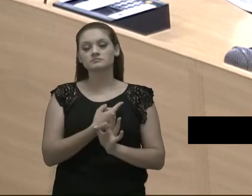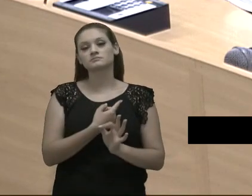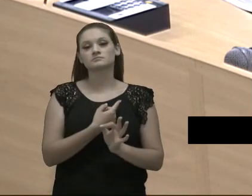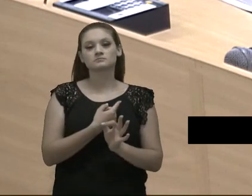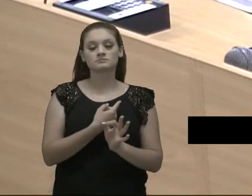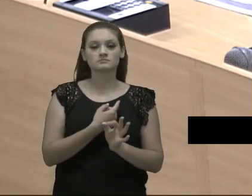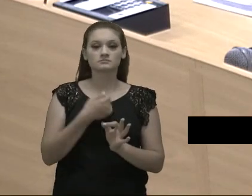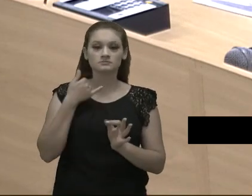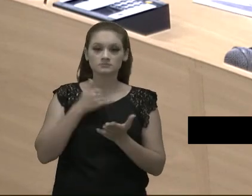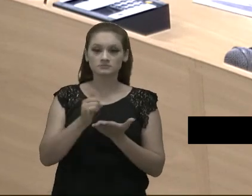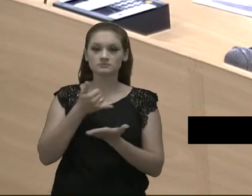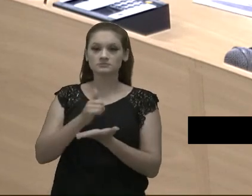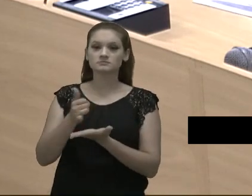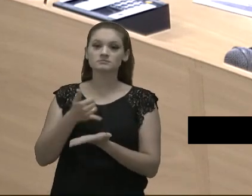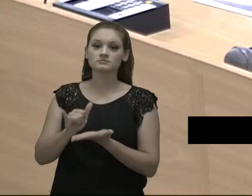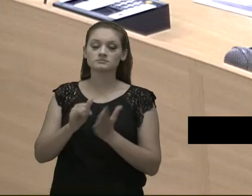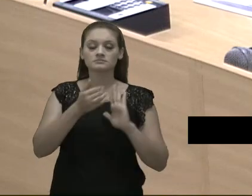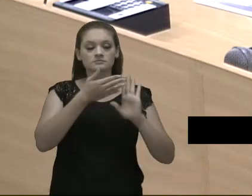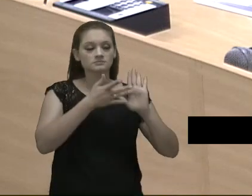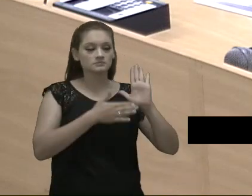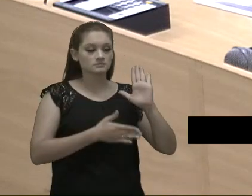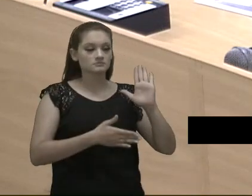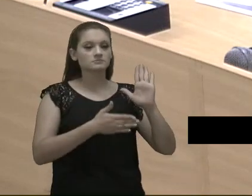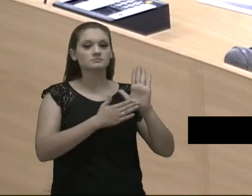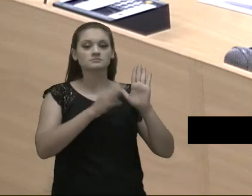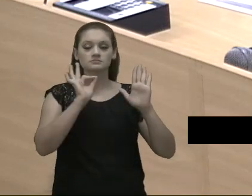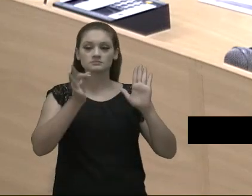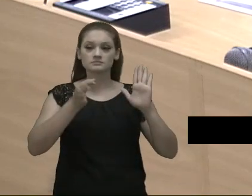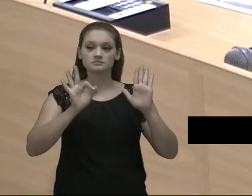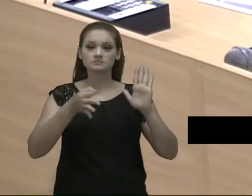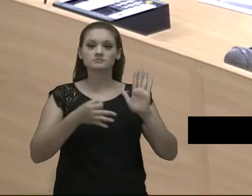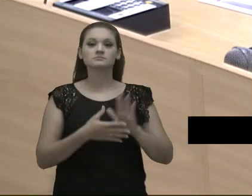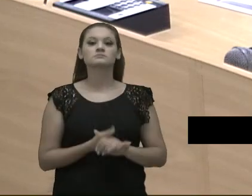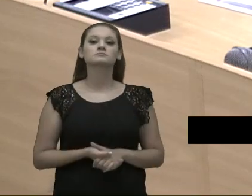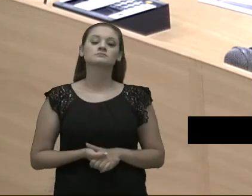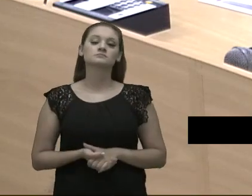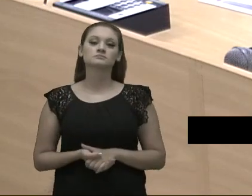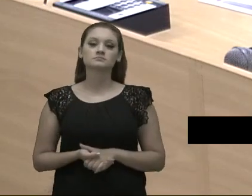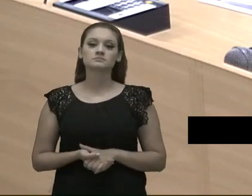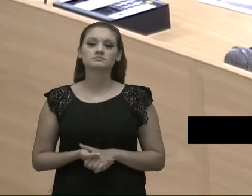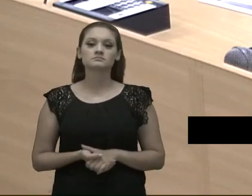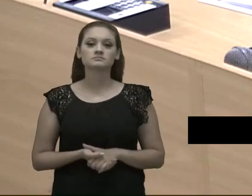isso oficialmente, a escala, tudo certinho dos técnicos, tá bom?